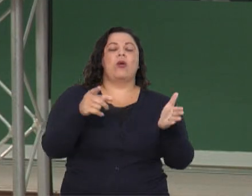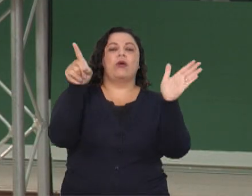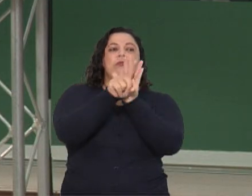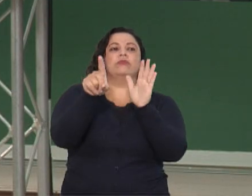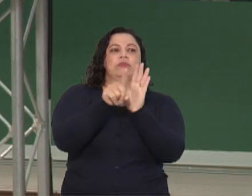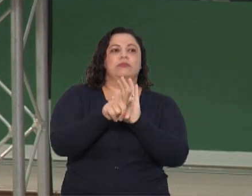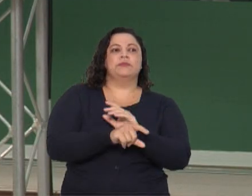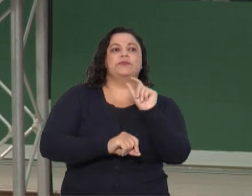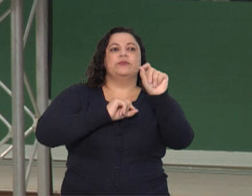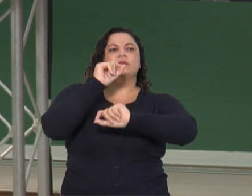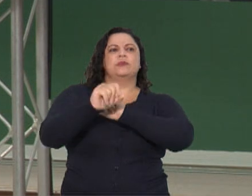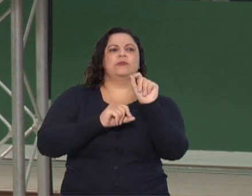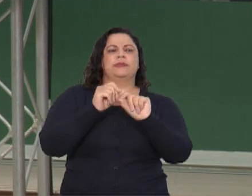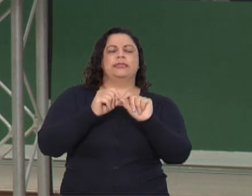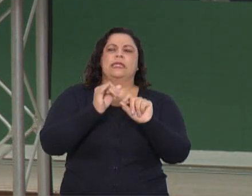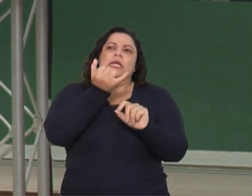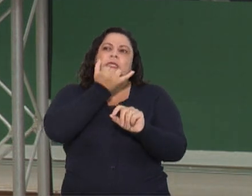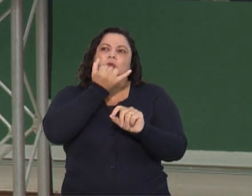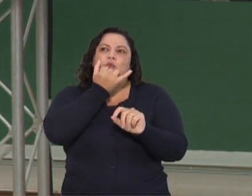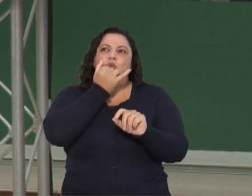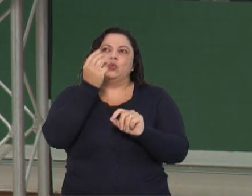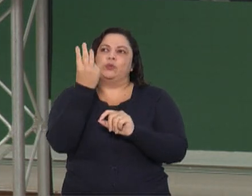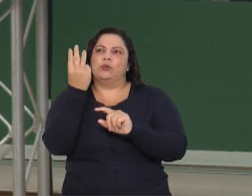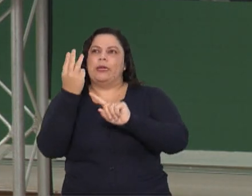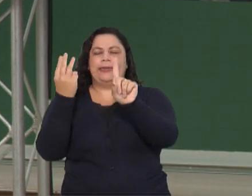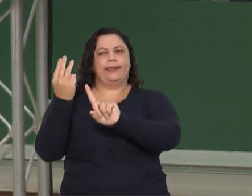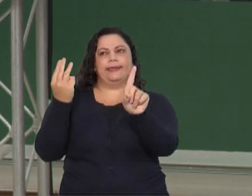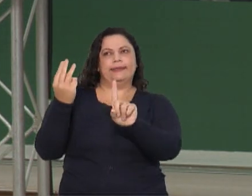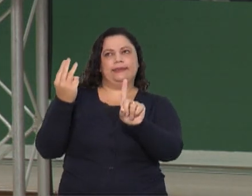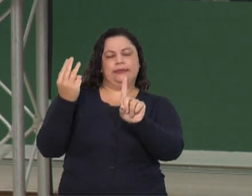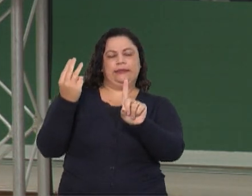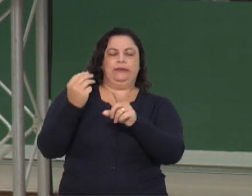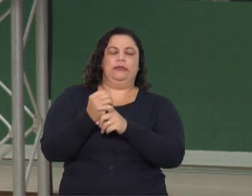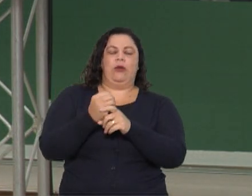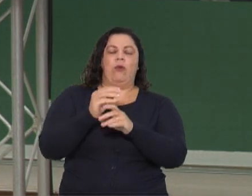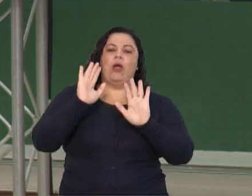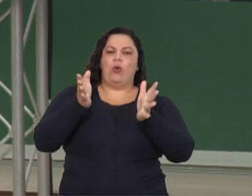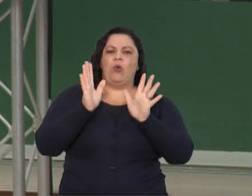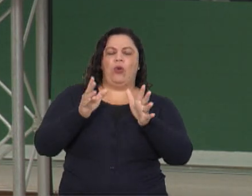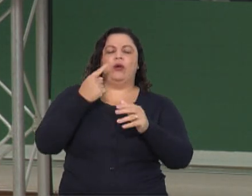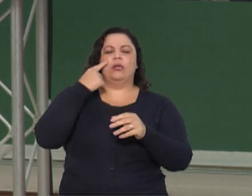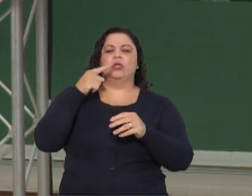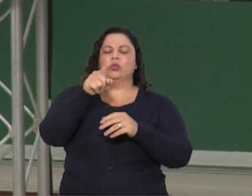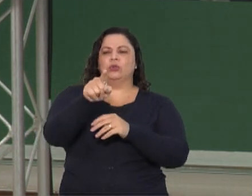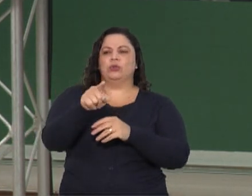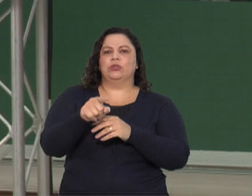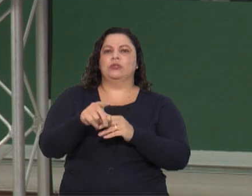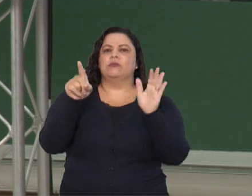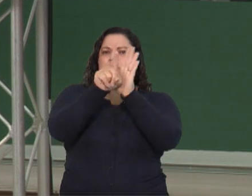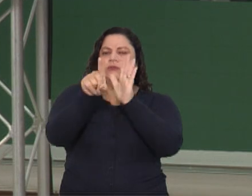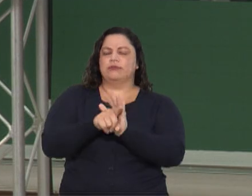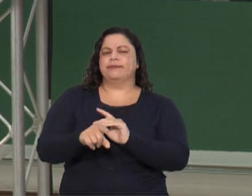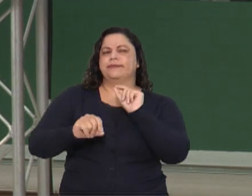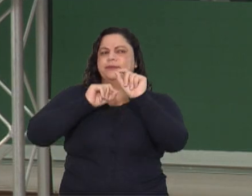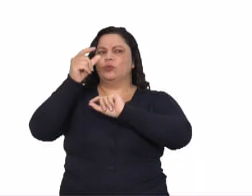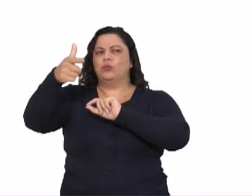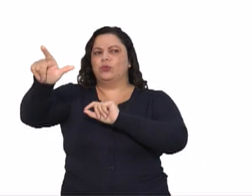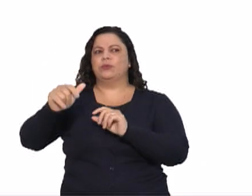3. Não, desculpe, a gente vai já para os testes. Como definir o